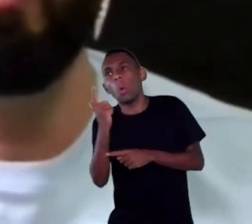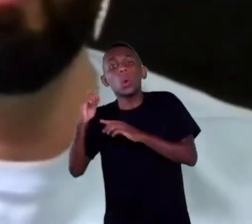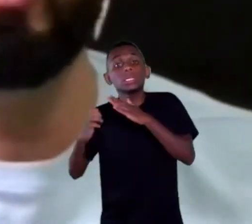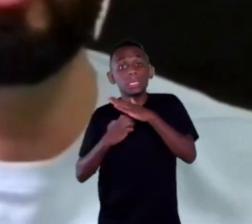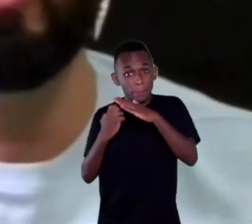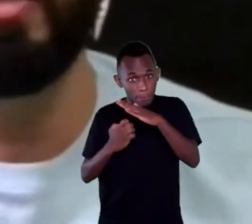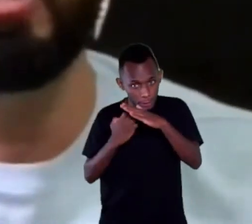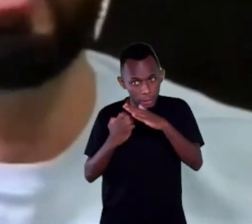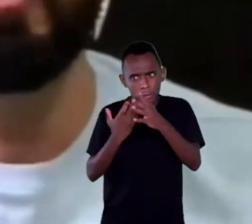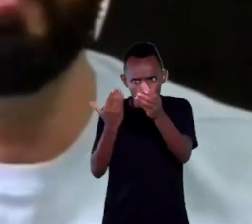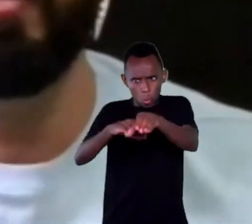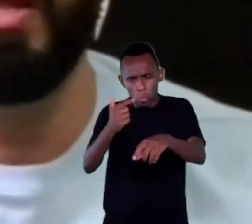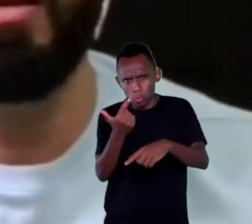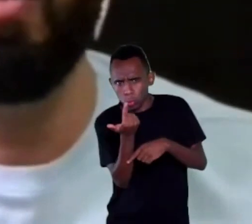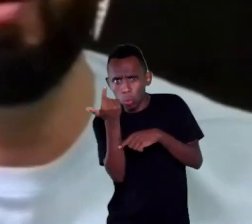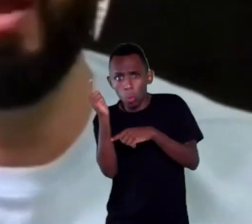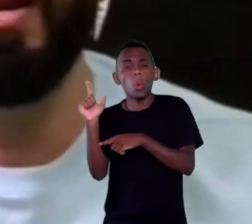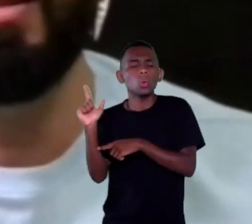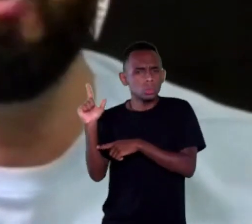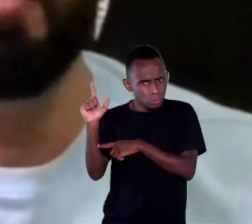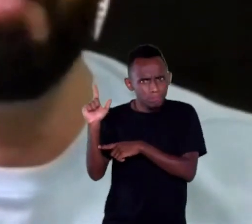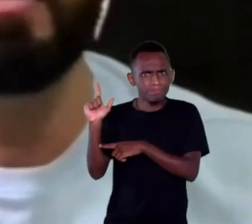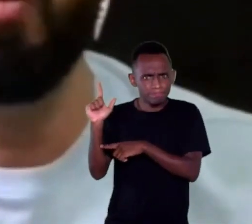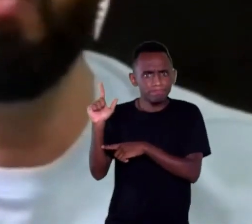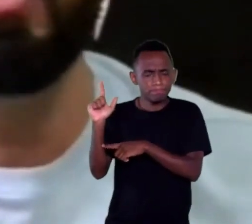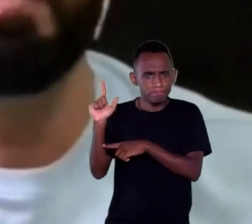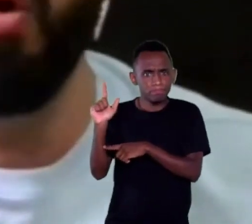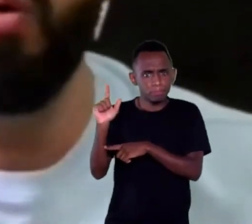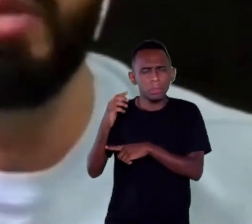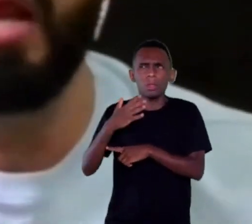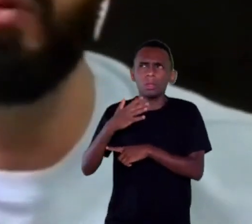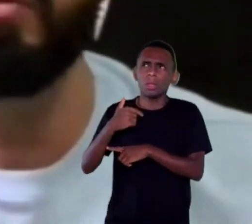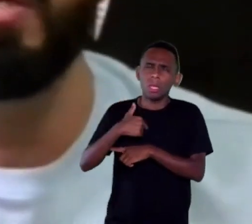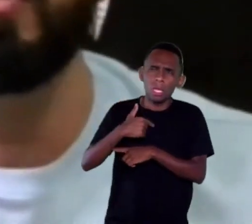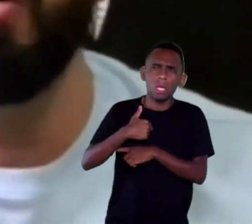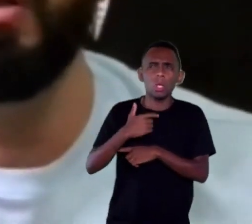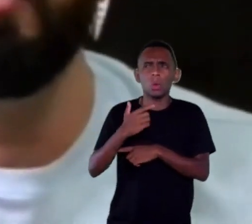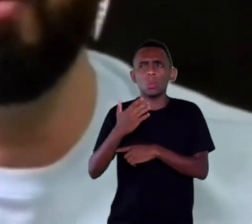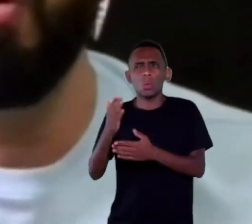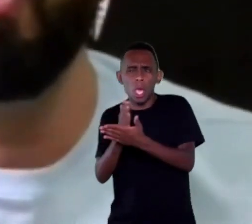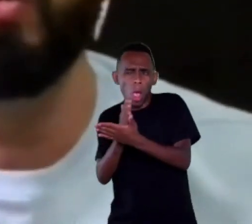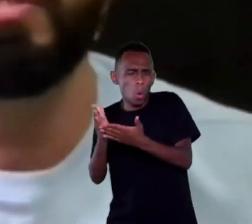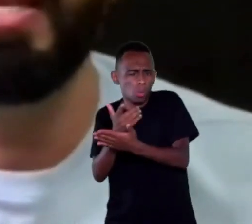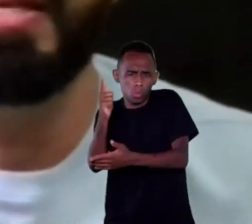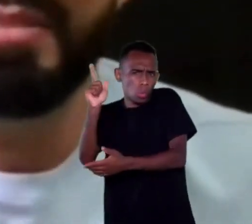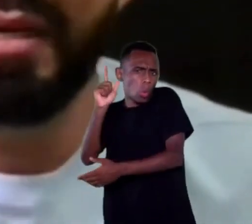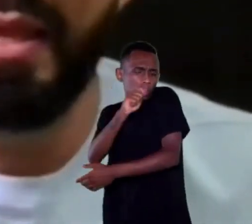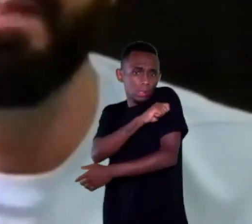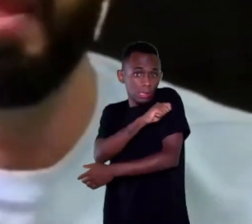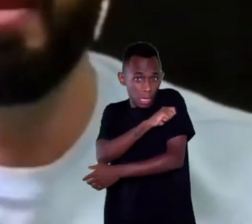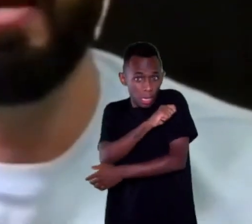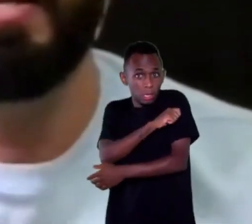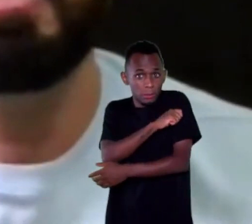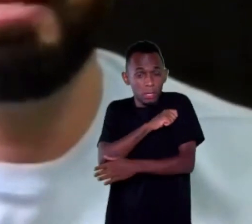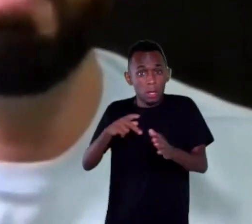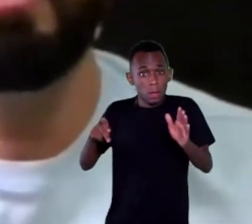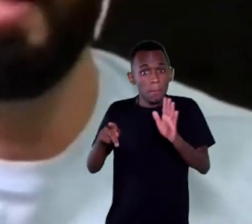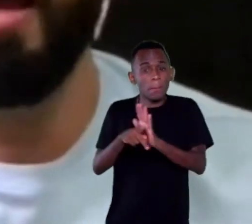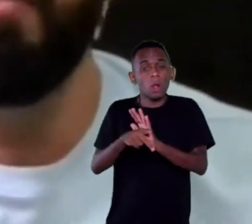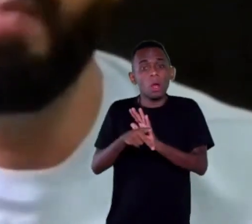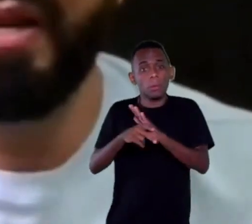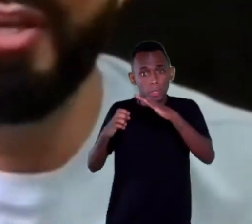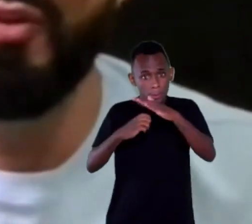outro concurso, esse era eu e mais alguns poucos alunos da escola, que foi um concurso da Nestlé. A